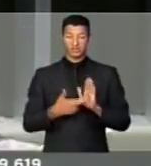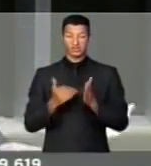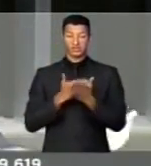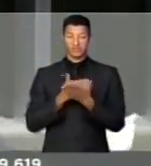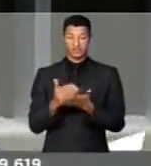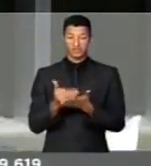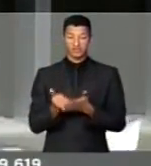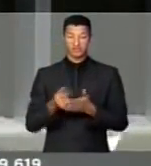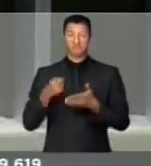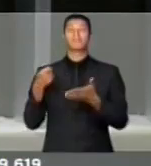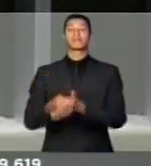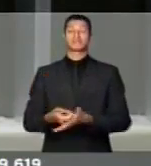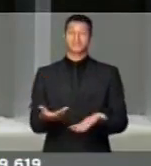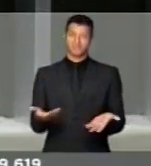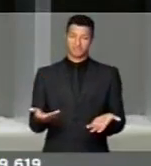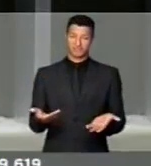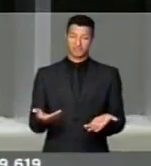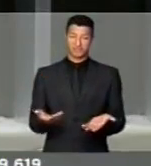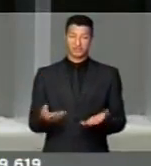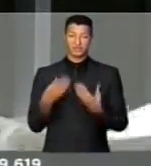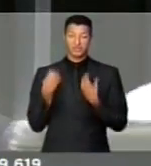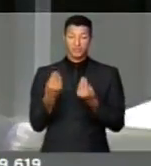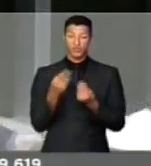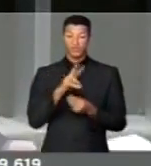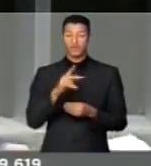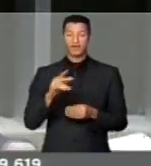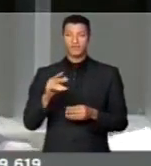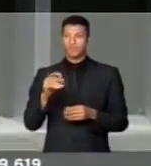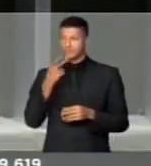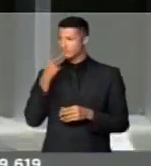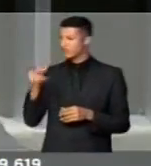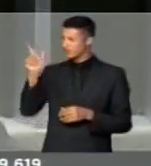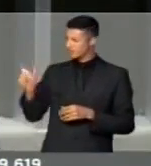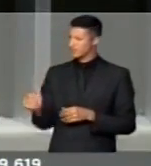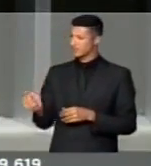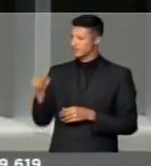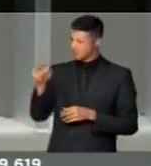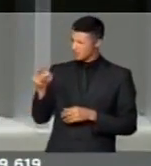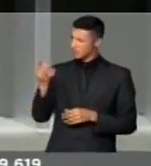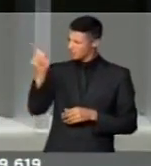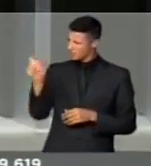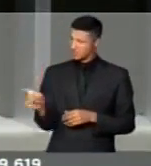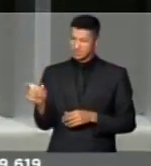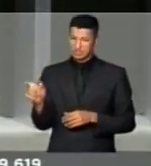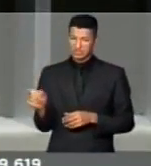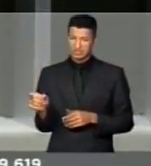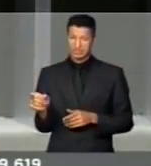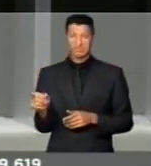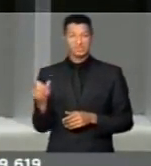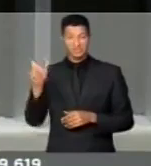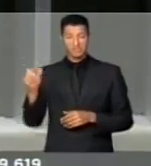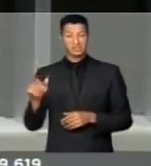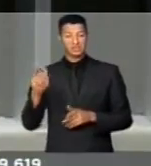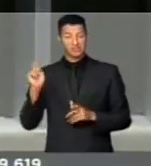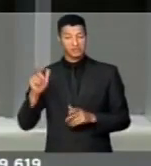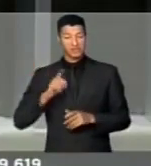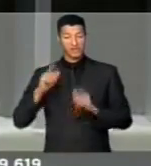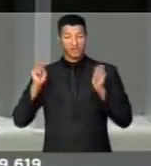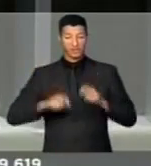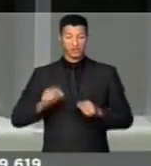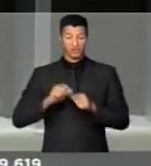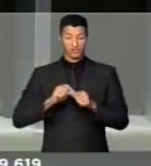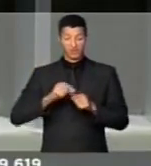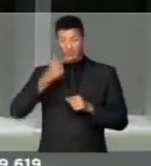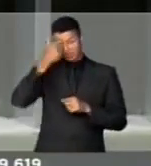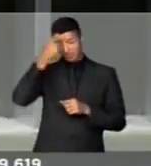ser pagar. Como é que você vai virar para esse estudante e dizer para ele: olha, você teve a possibilidade de